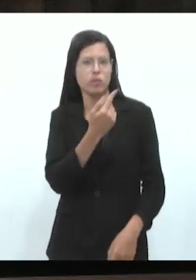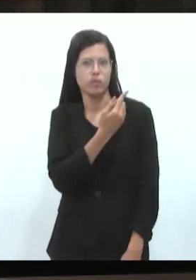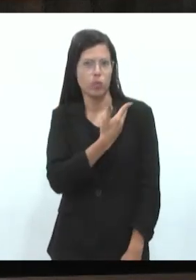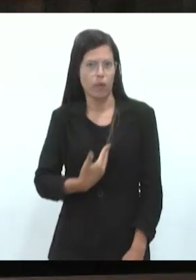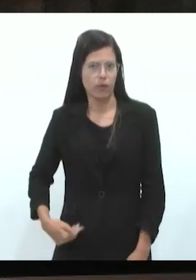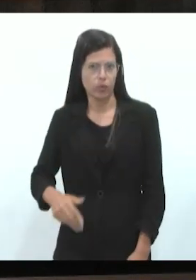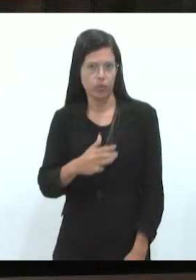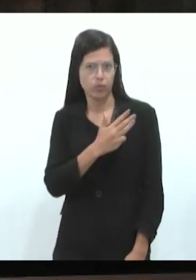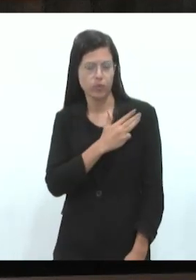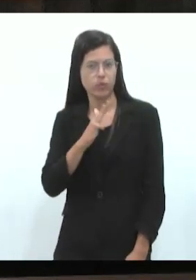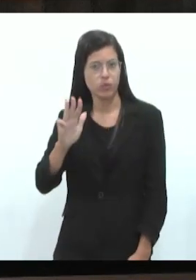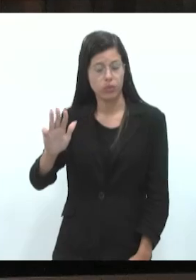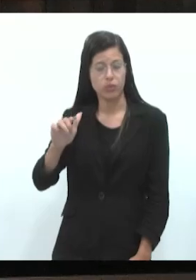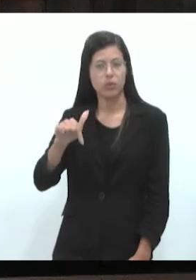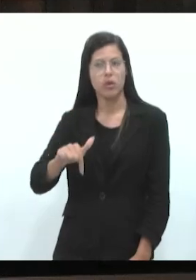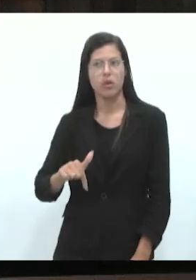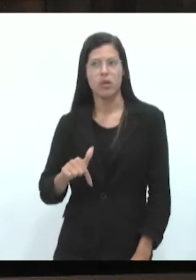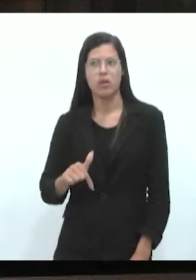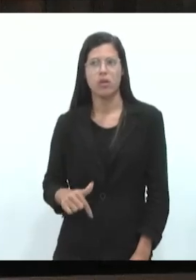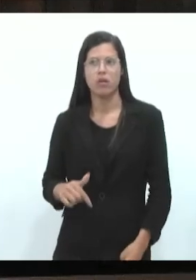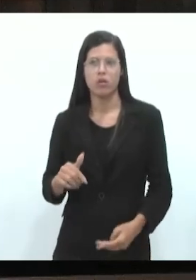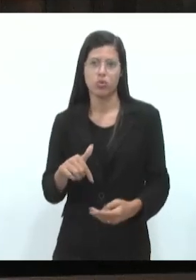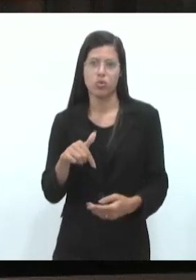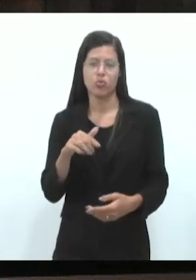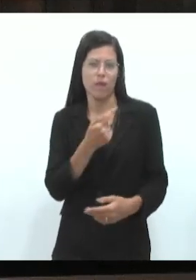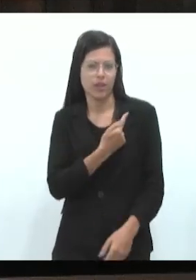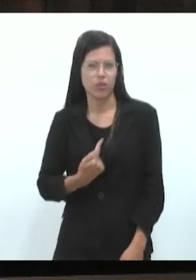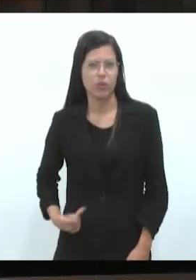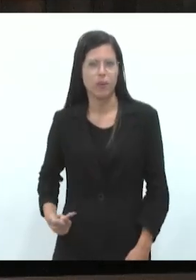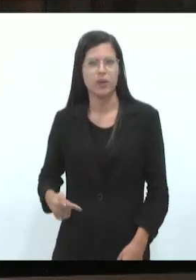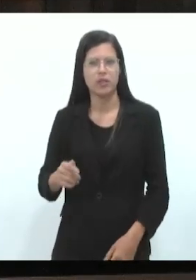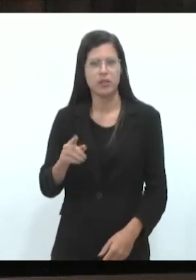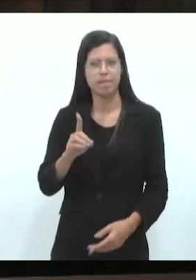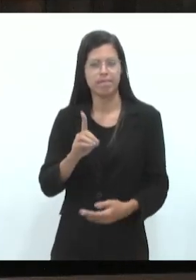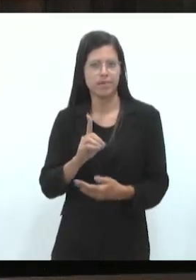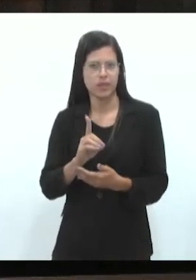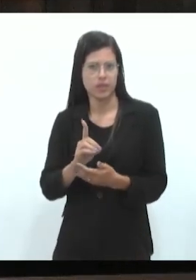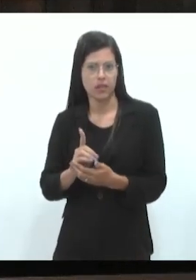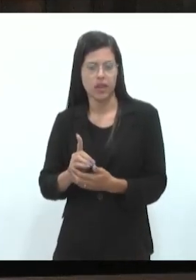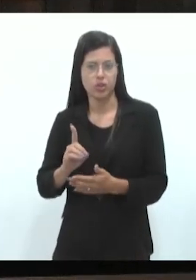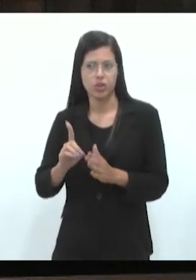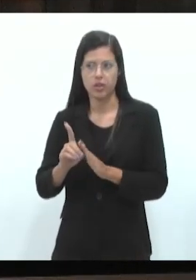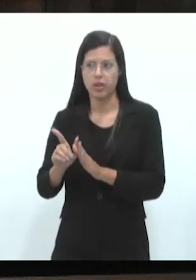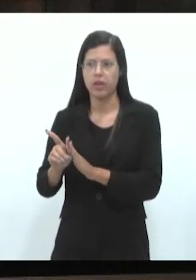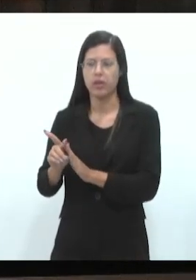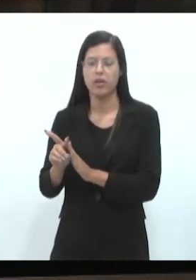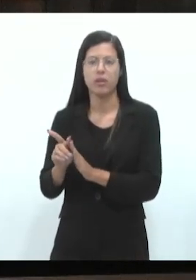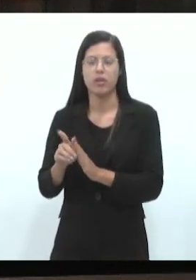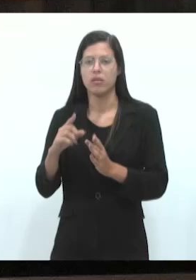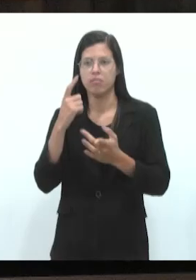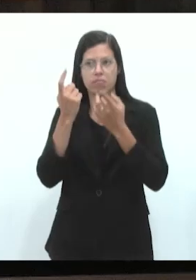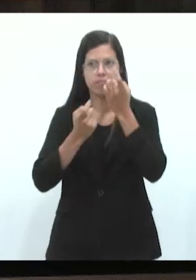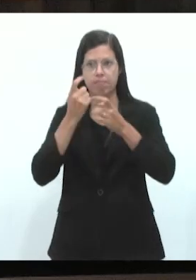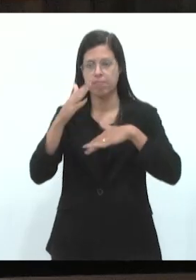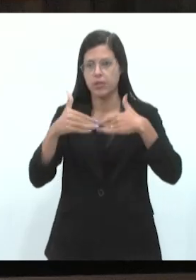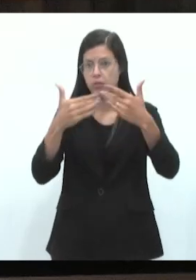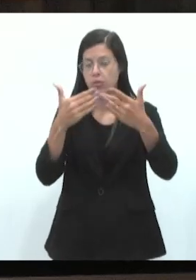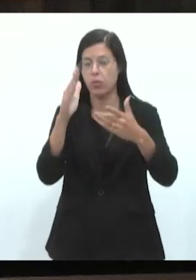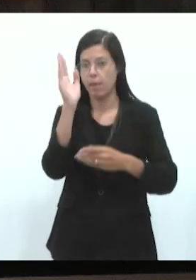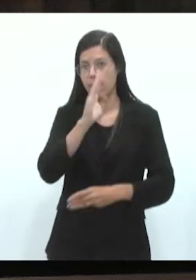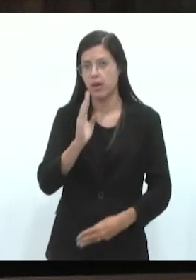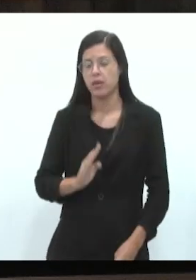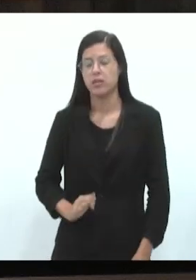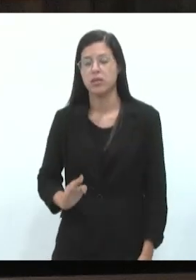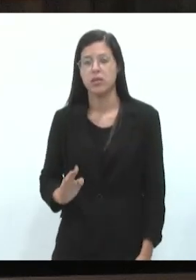uma questão eleitoral, os governadores da direita, os governadores que não estão preocupados com o desenvolvimento do país, pelo contrário, estão preocupados com as